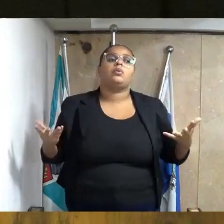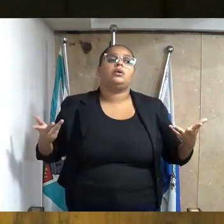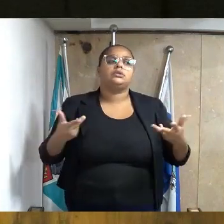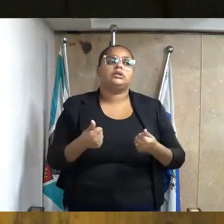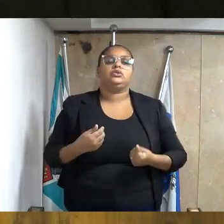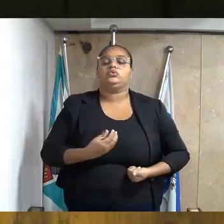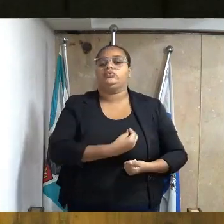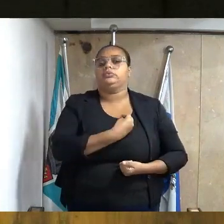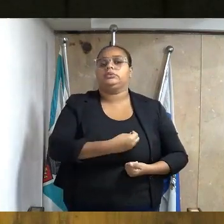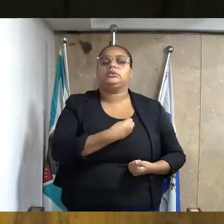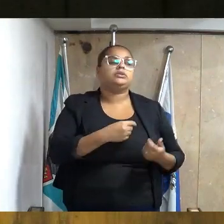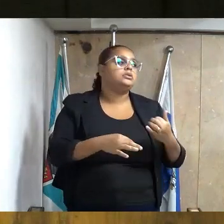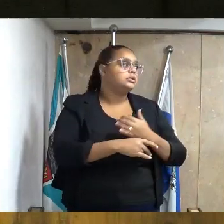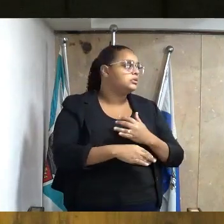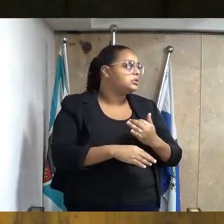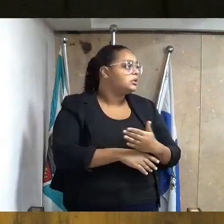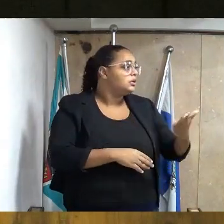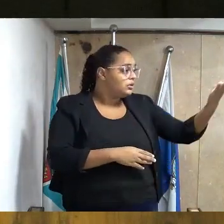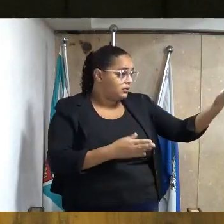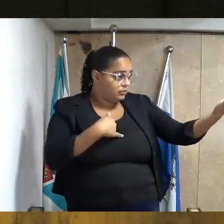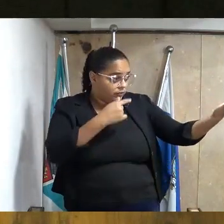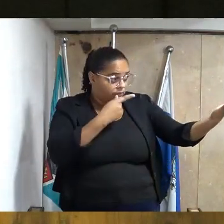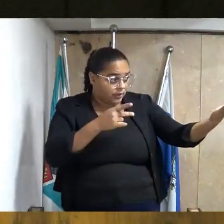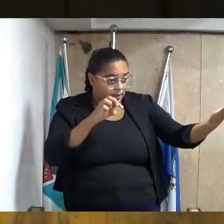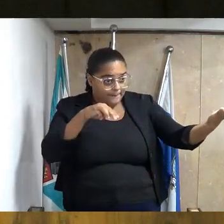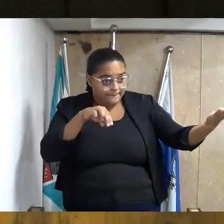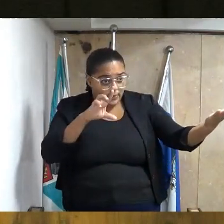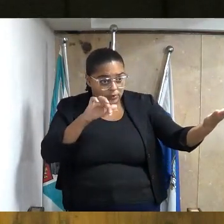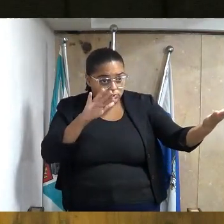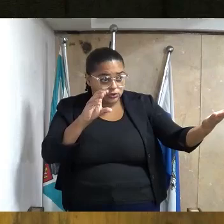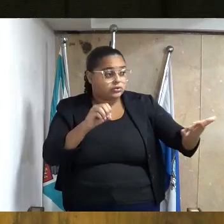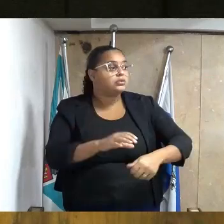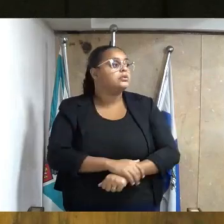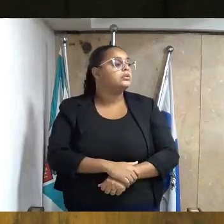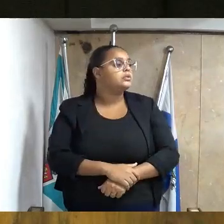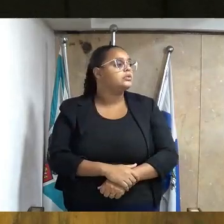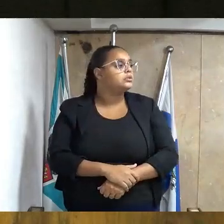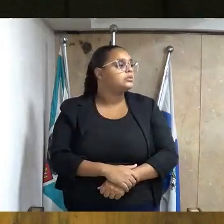dessa cidade. Fala, doutor Maurício.